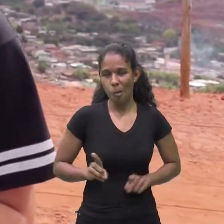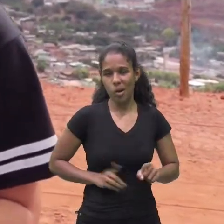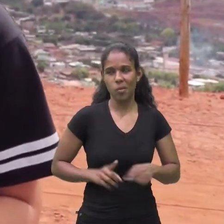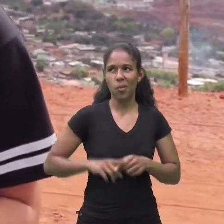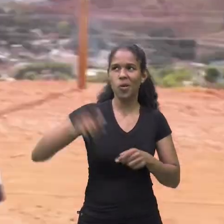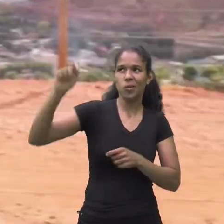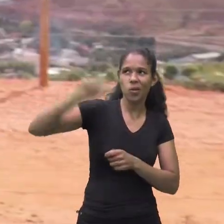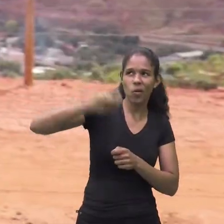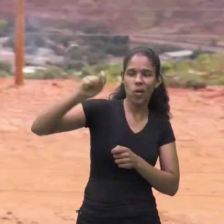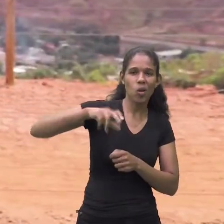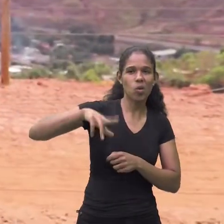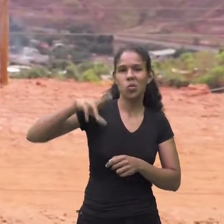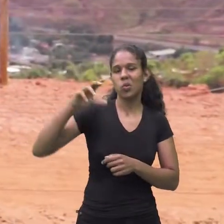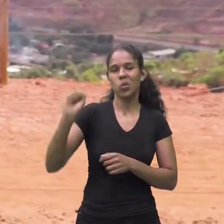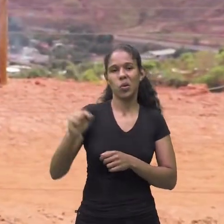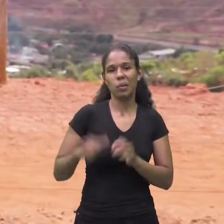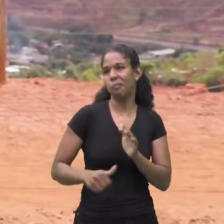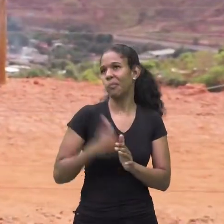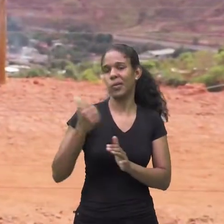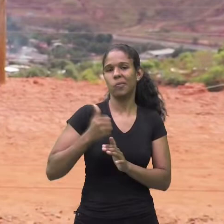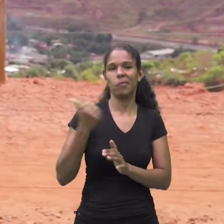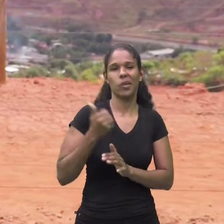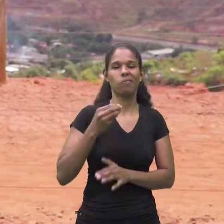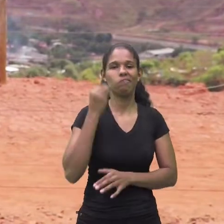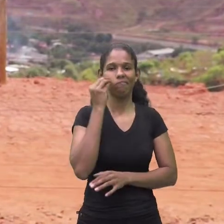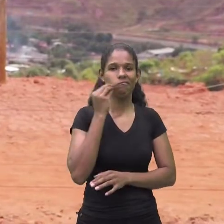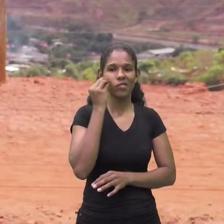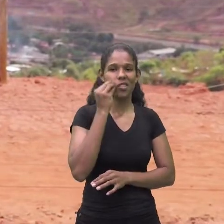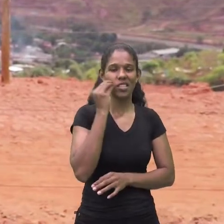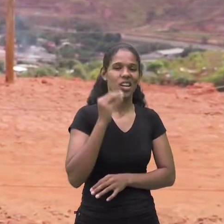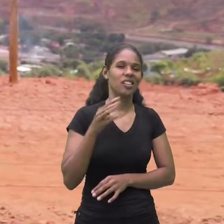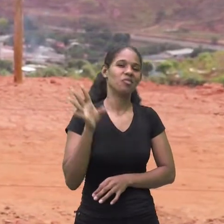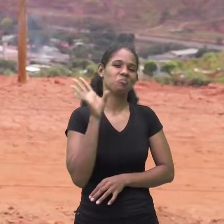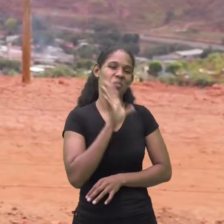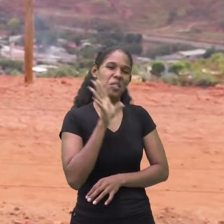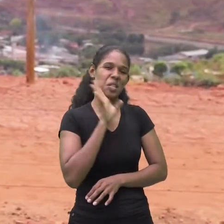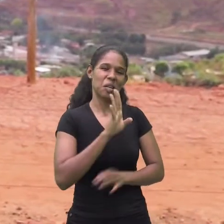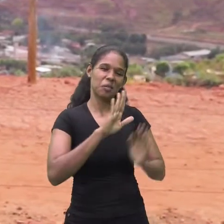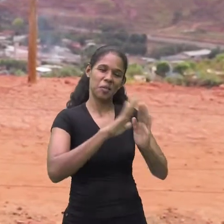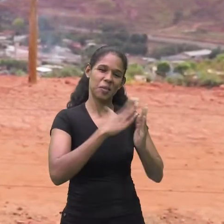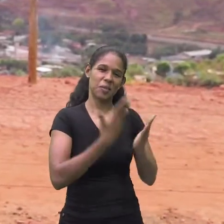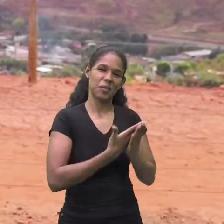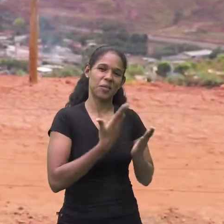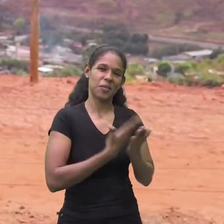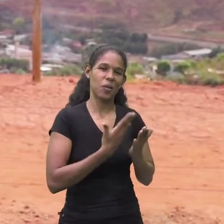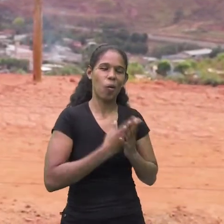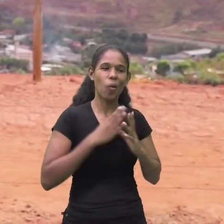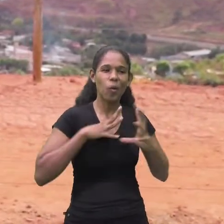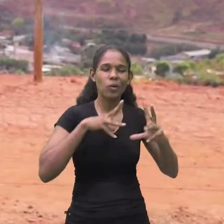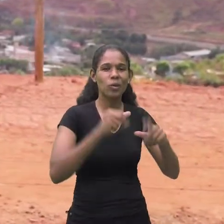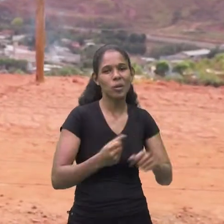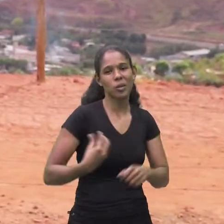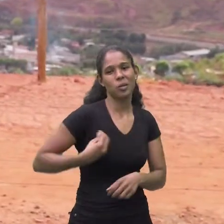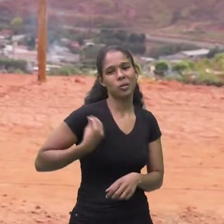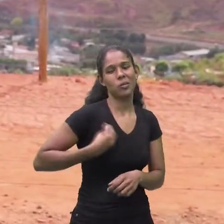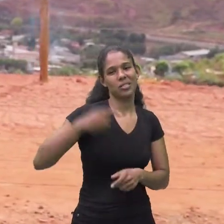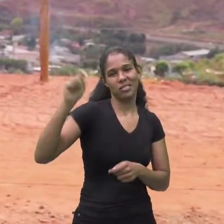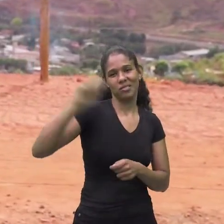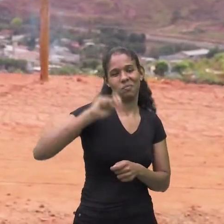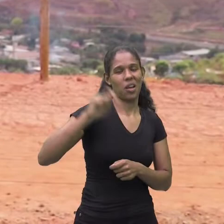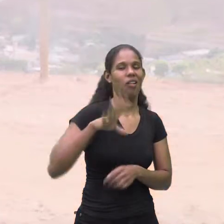e devolvia ele. Eu achei legal, porque envolveu a escola toda e a convivência também. Muito